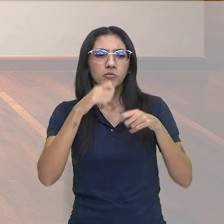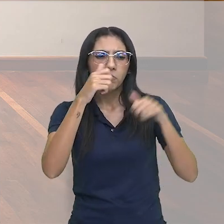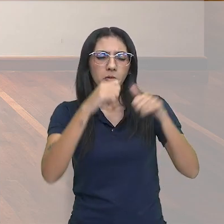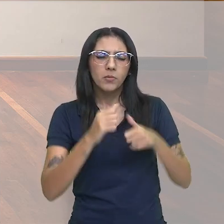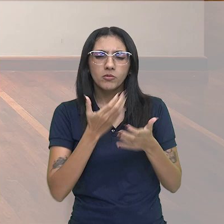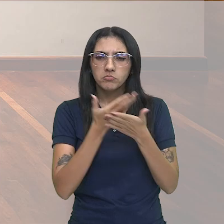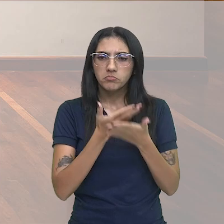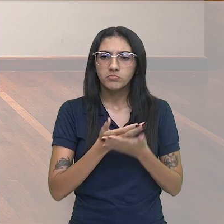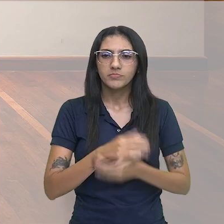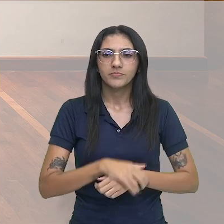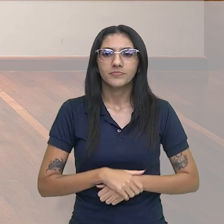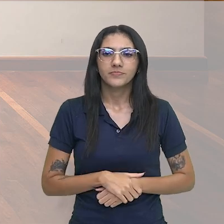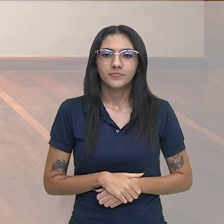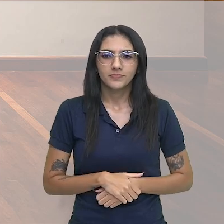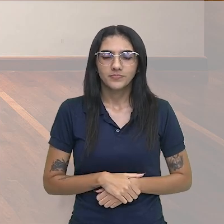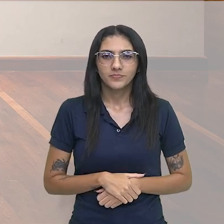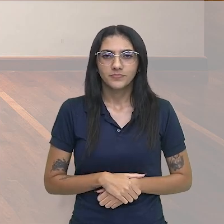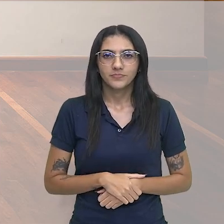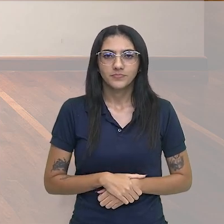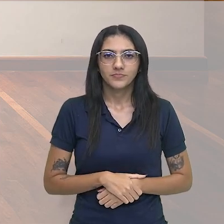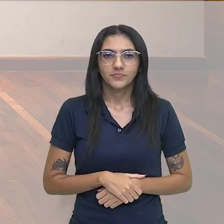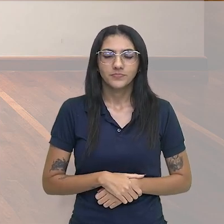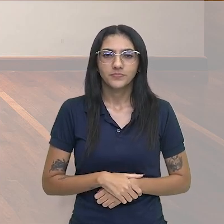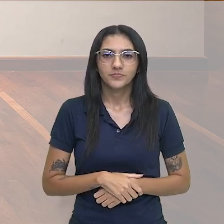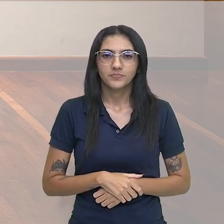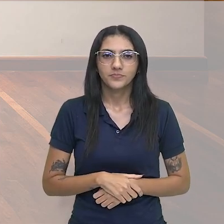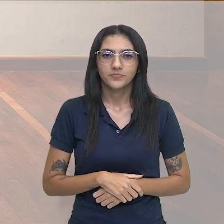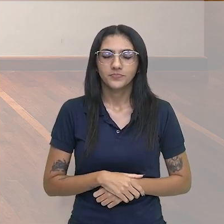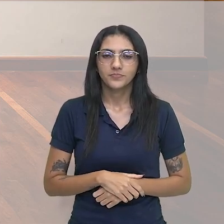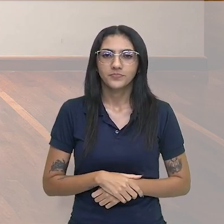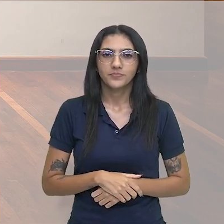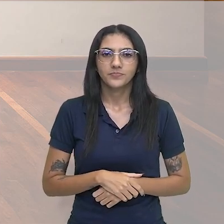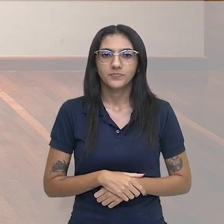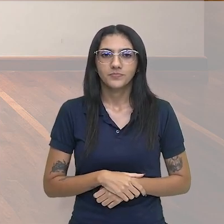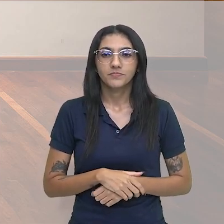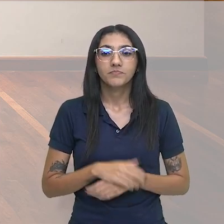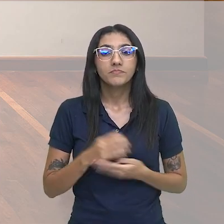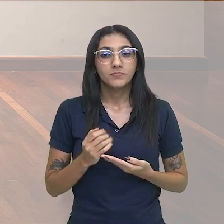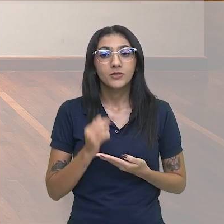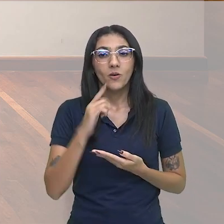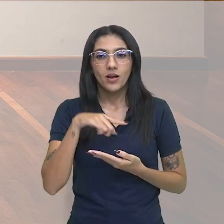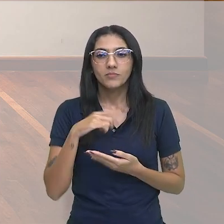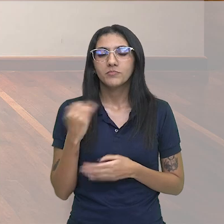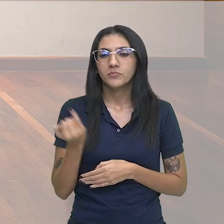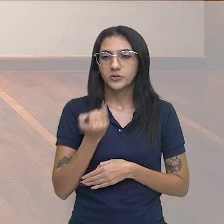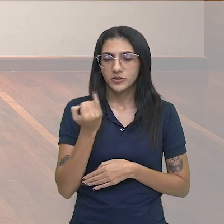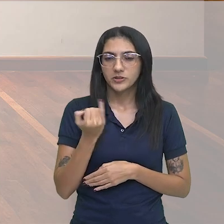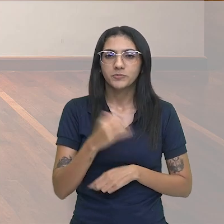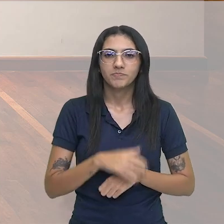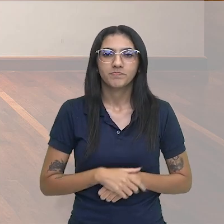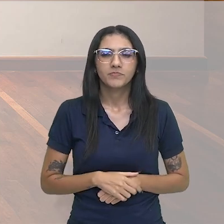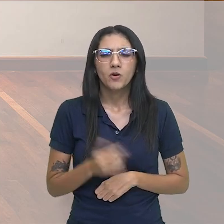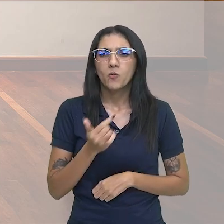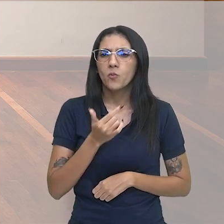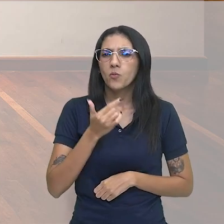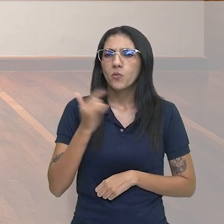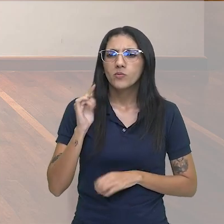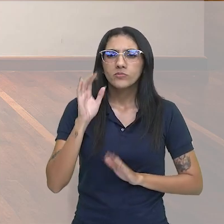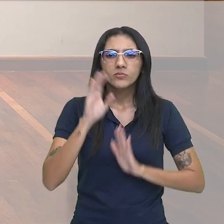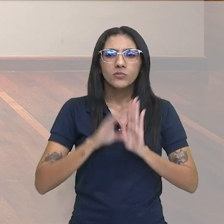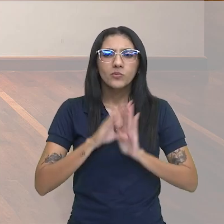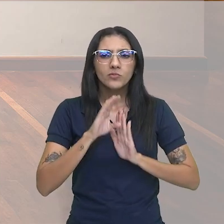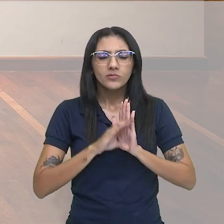sociedade. Muito bem. Então, a ação social ela é importante. E um outro conceito que ele traz é o conceito